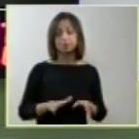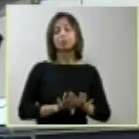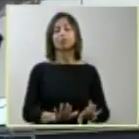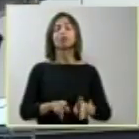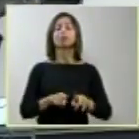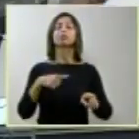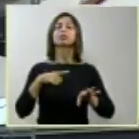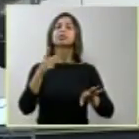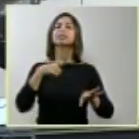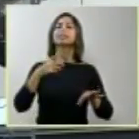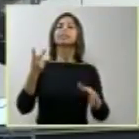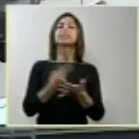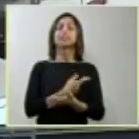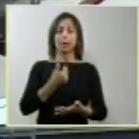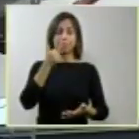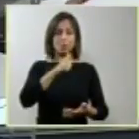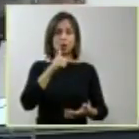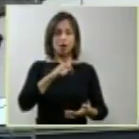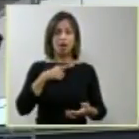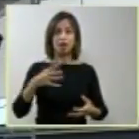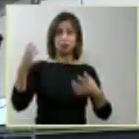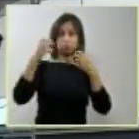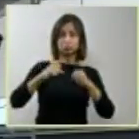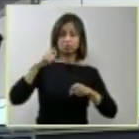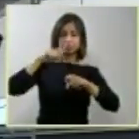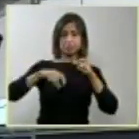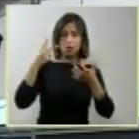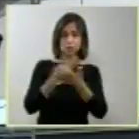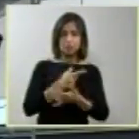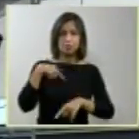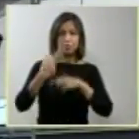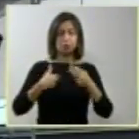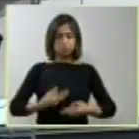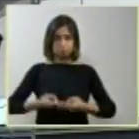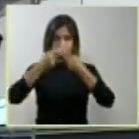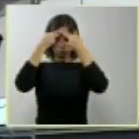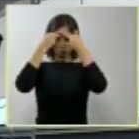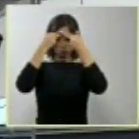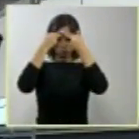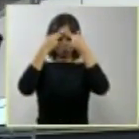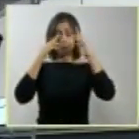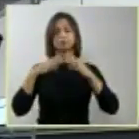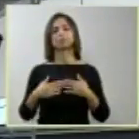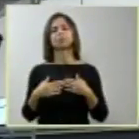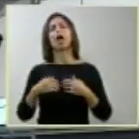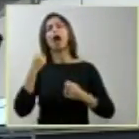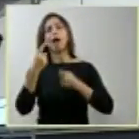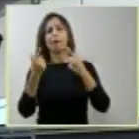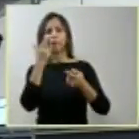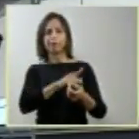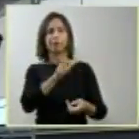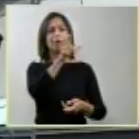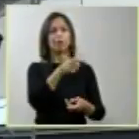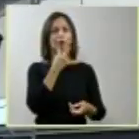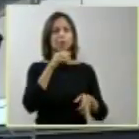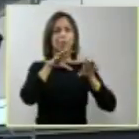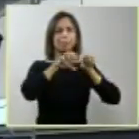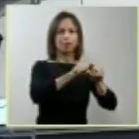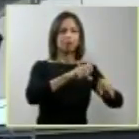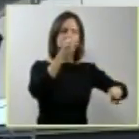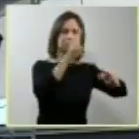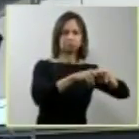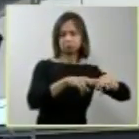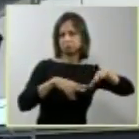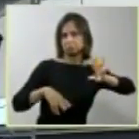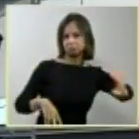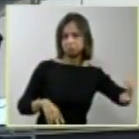choca, que traumatiza. E você pune, em alguns casos, o estuprador. Porque as nossas ciências são